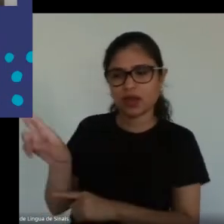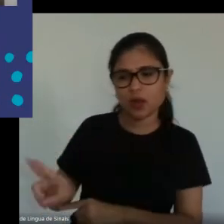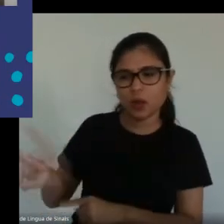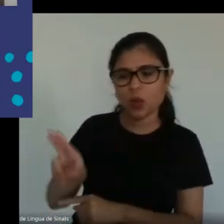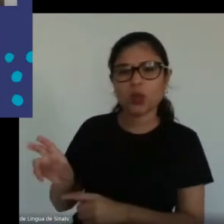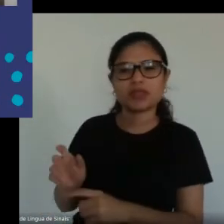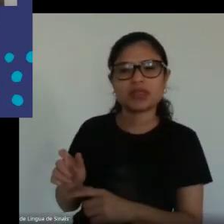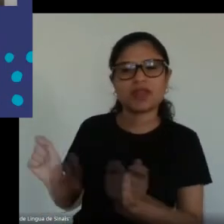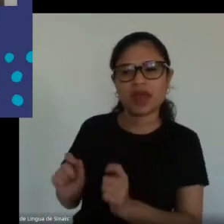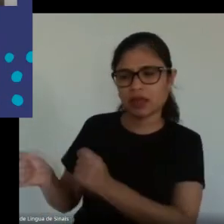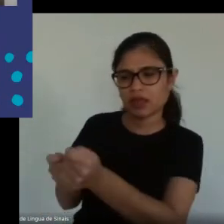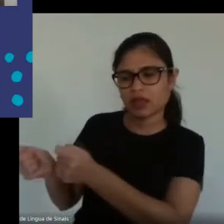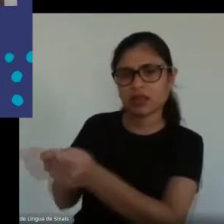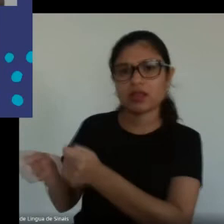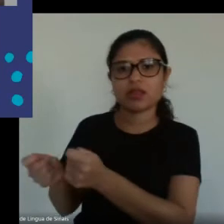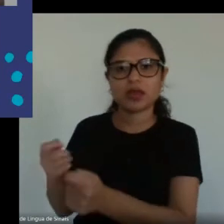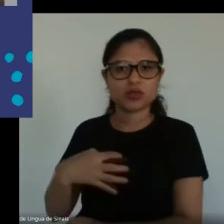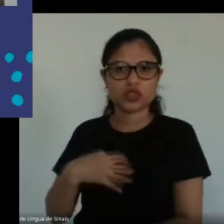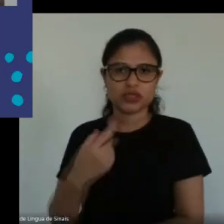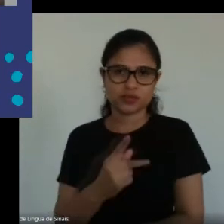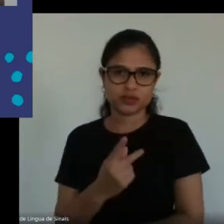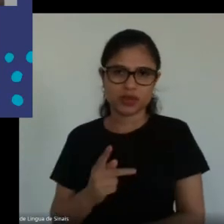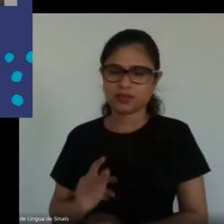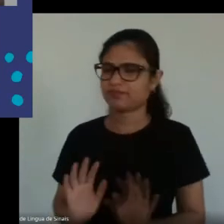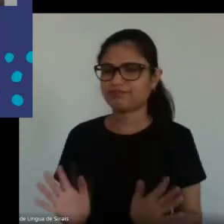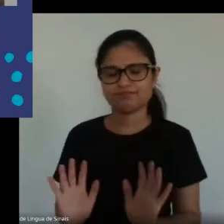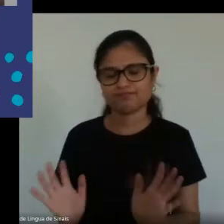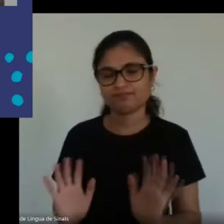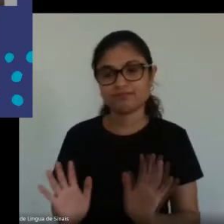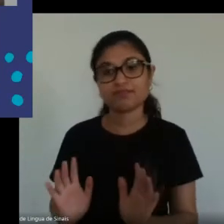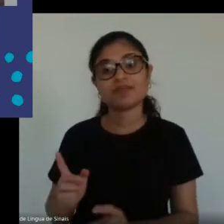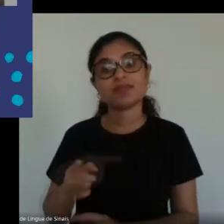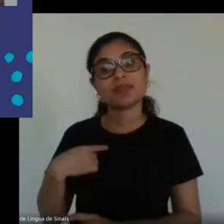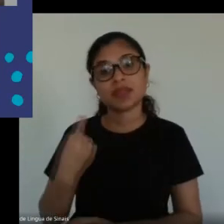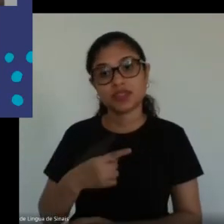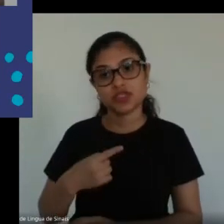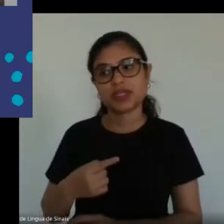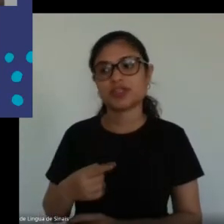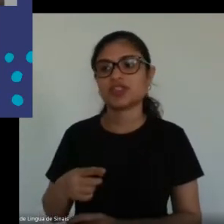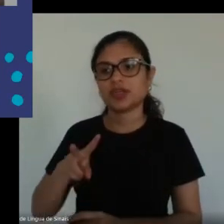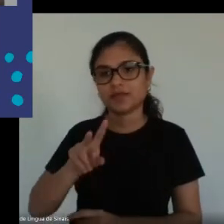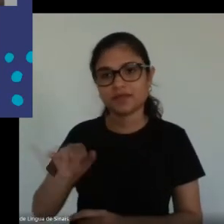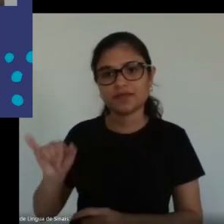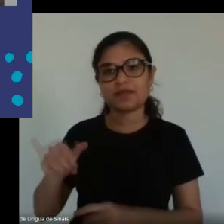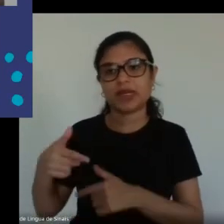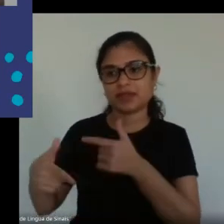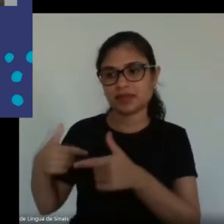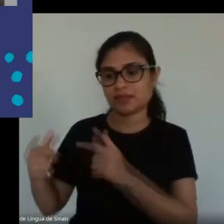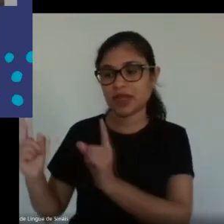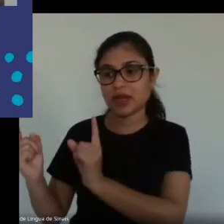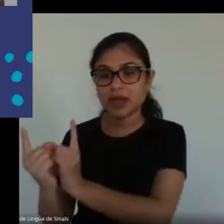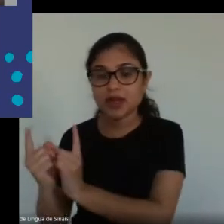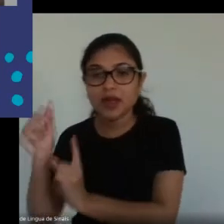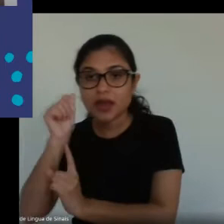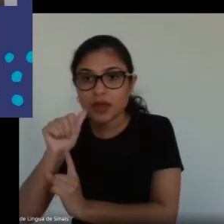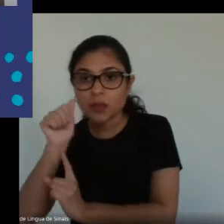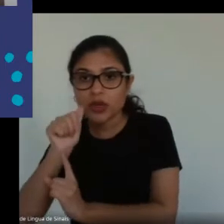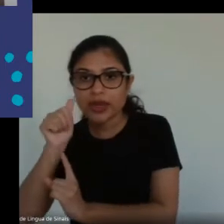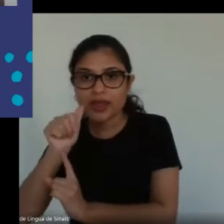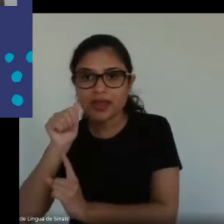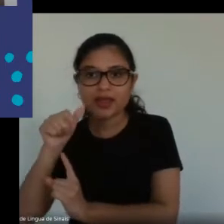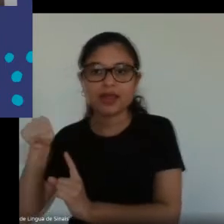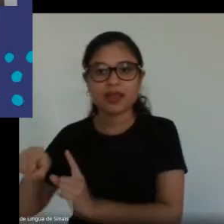prazer. Então, se a gente vai com essa discussão e trabalha essas mulheres no sentido de que elas